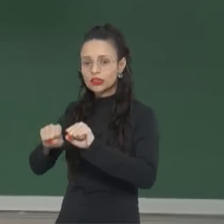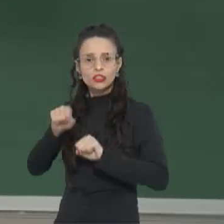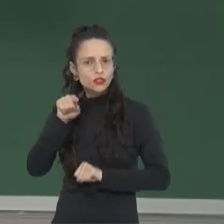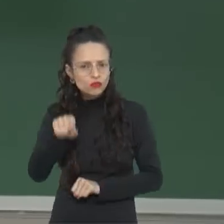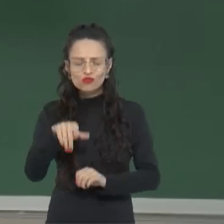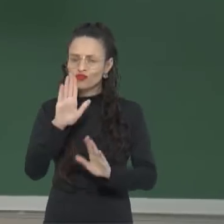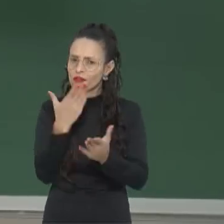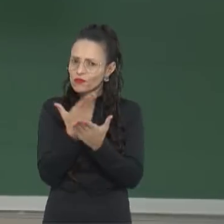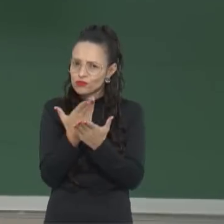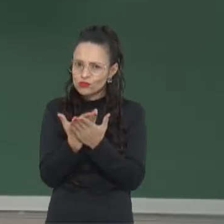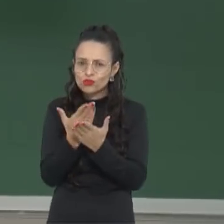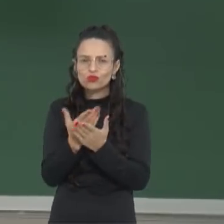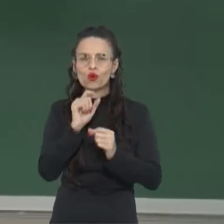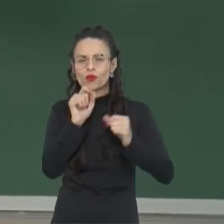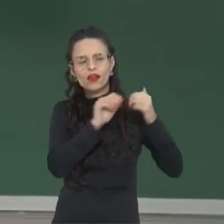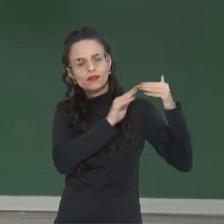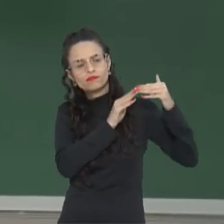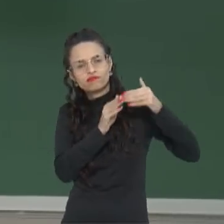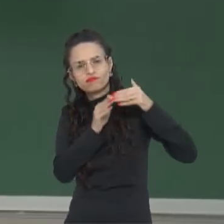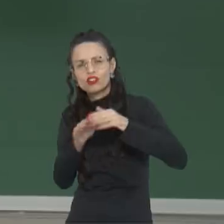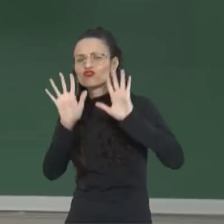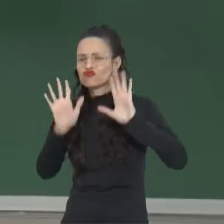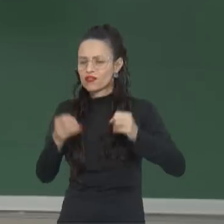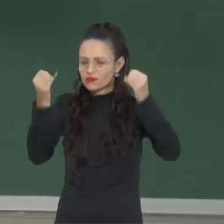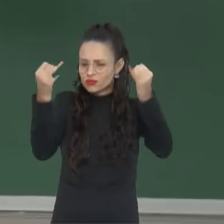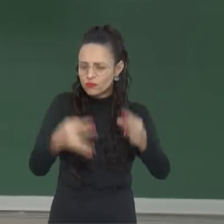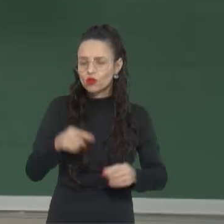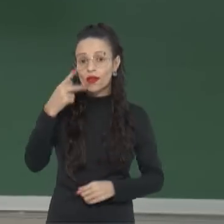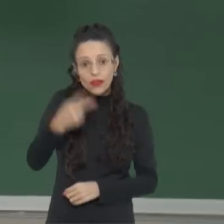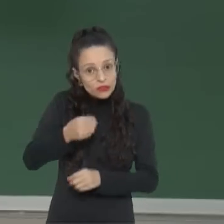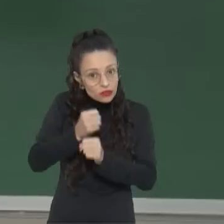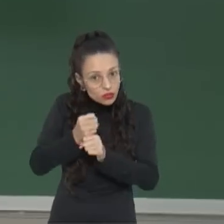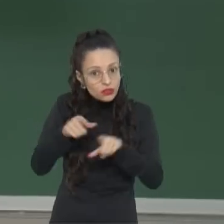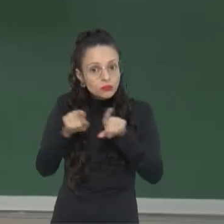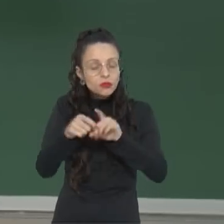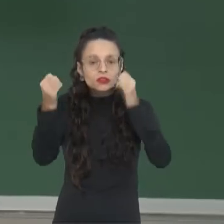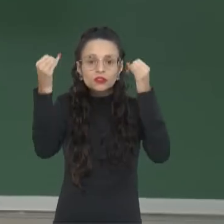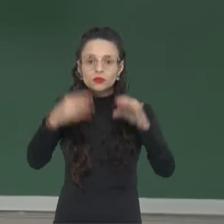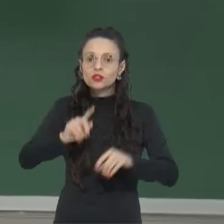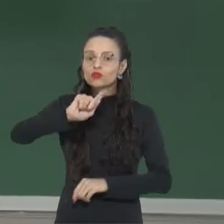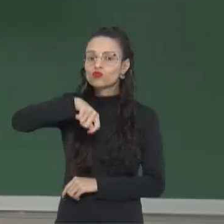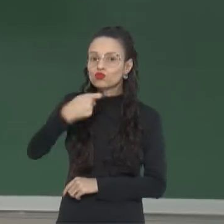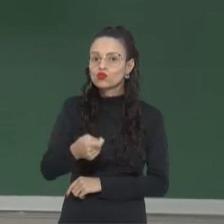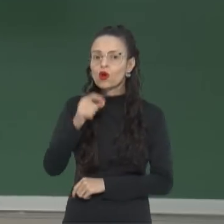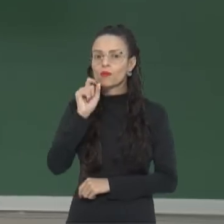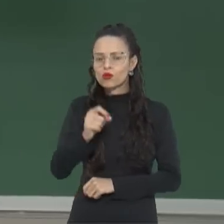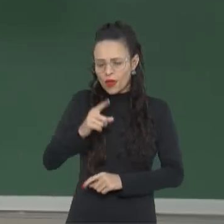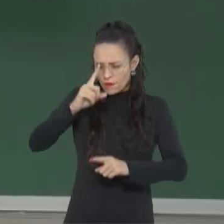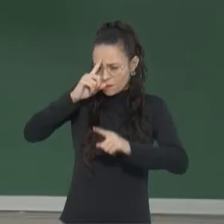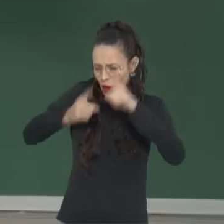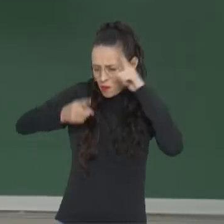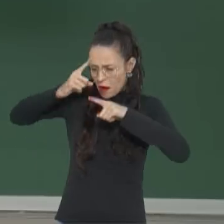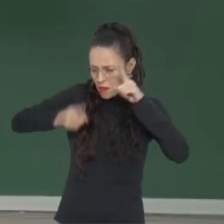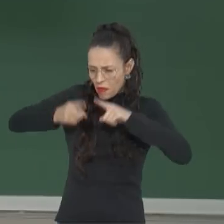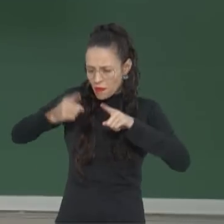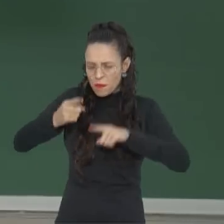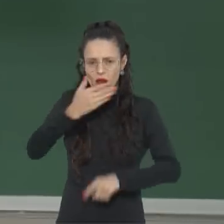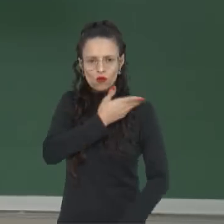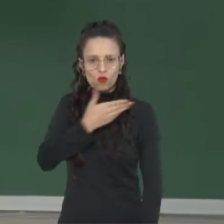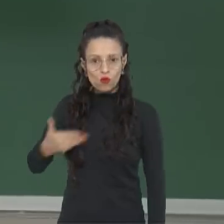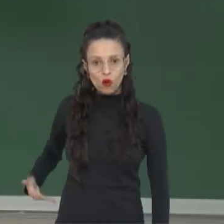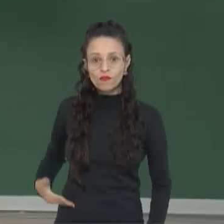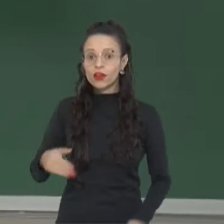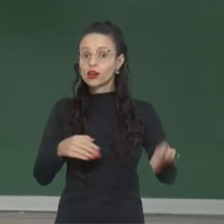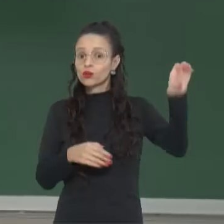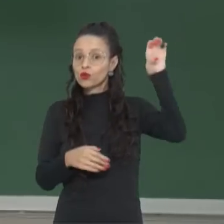7º ano, com as grandes navegações, e a gente falou disso esse ano, quando nós falamos do imperialismo europeu, no final